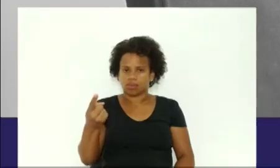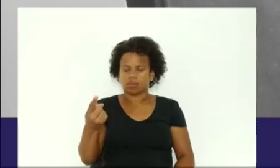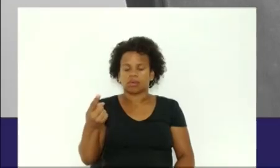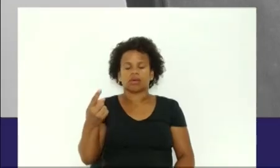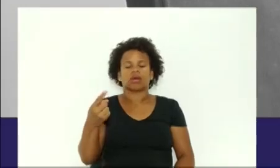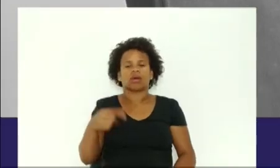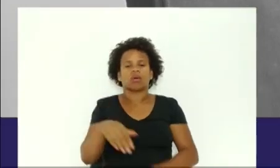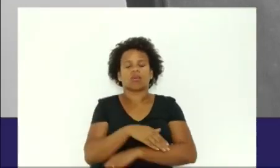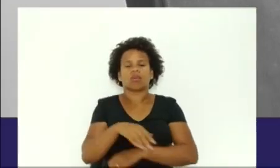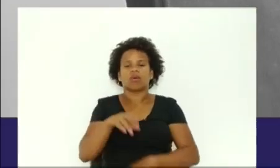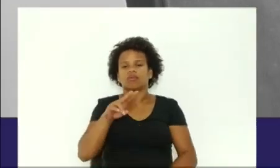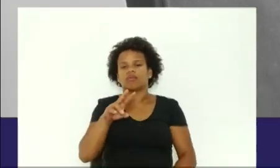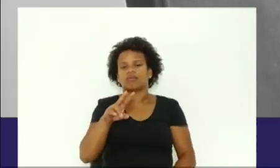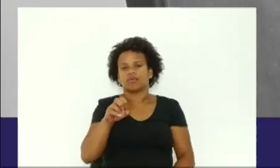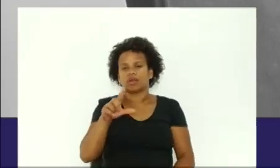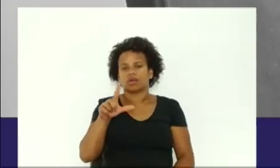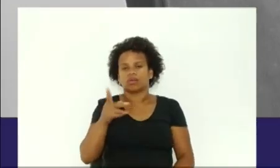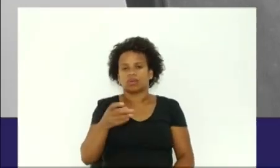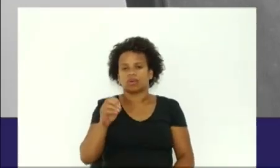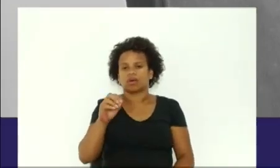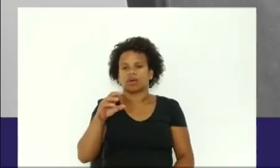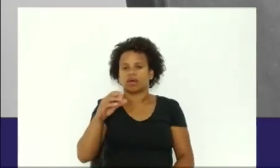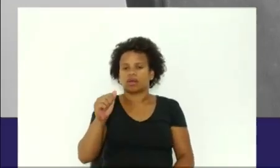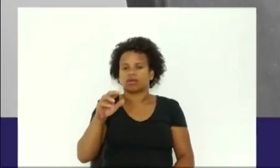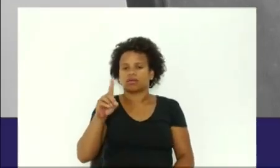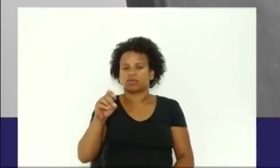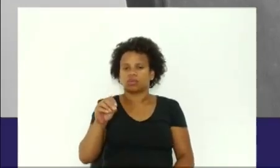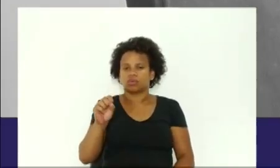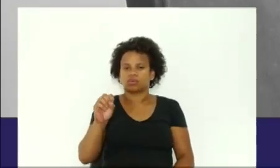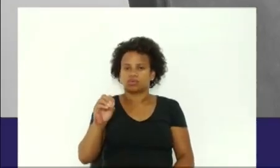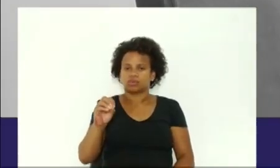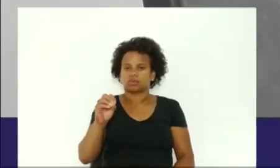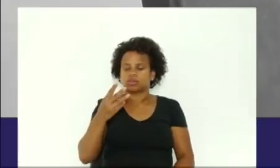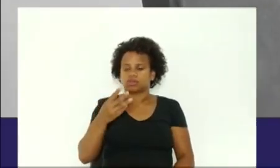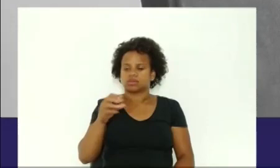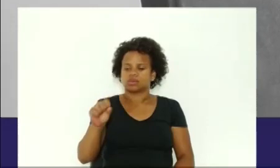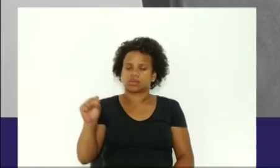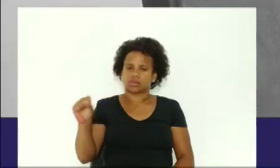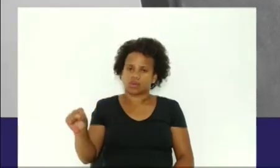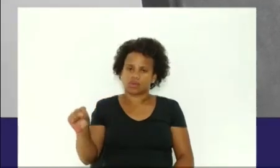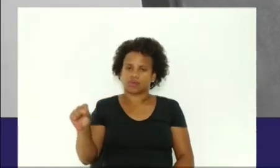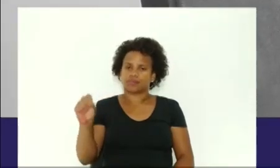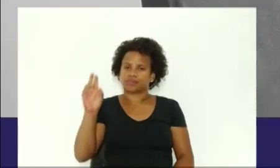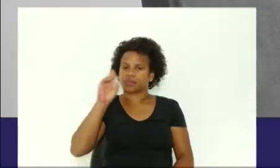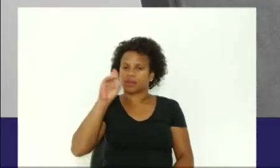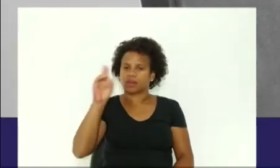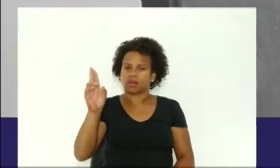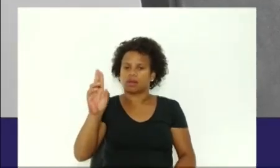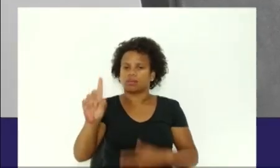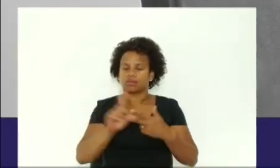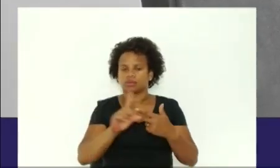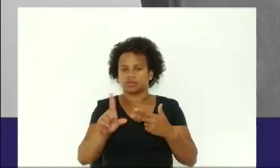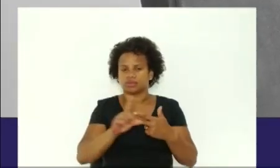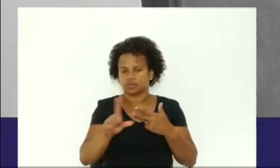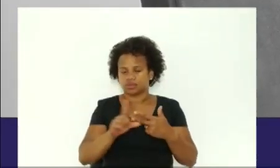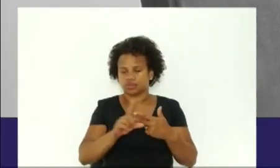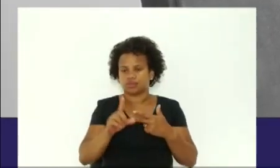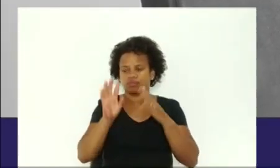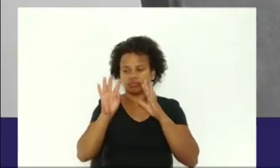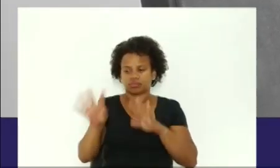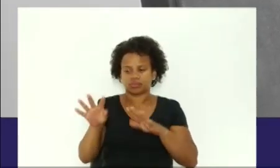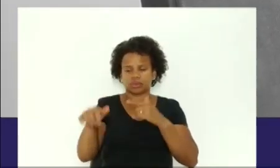Velho Cardoso 388. É dever do Poder Legislativo reconhecer o trabalho e o empenho